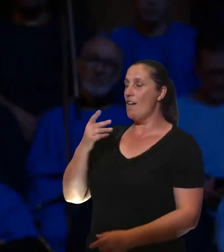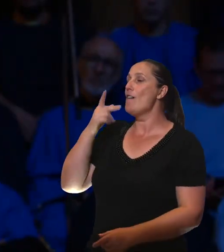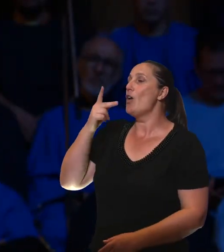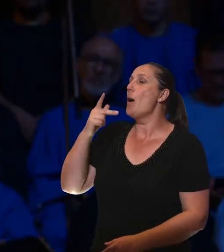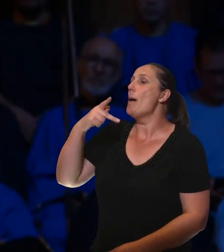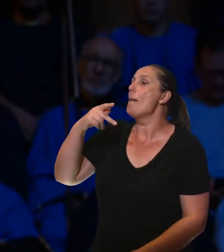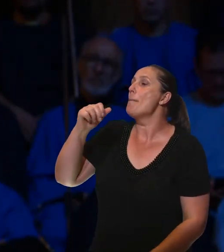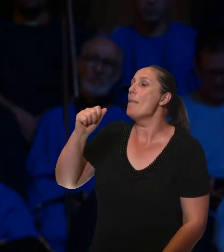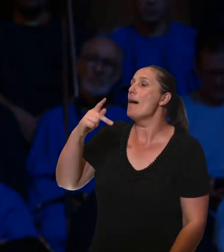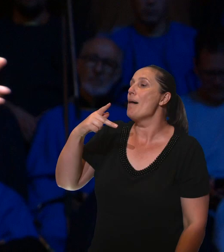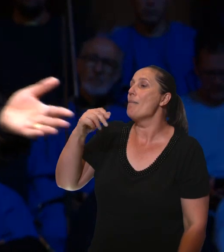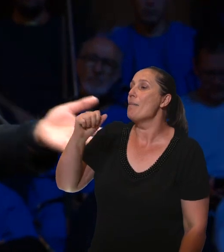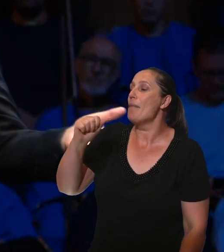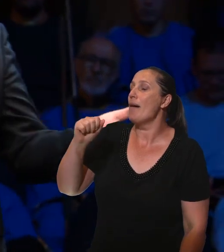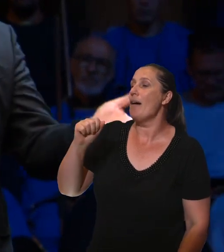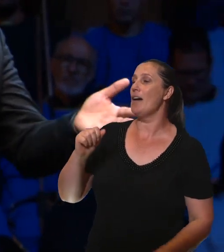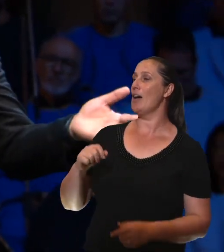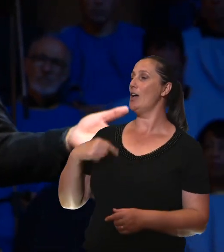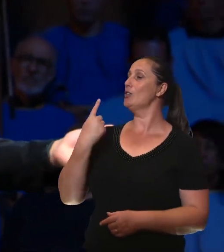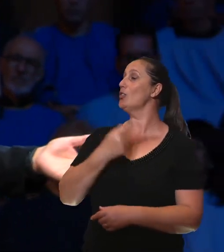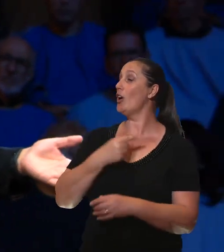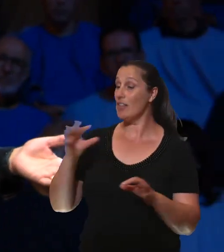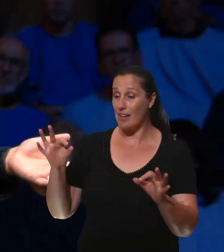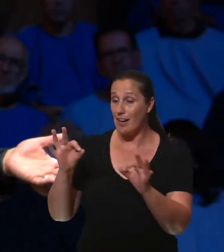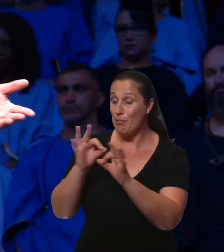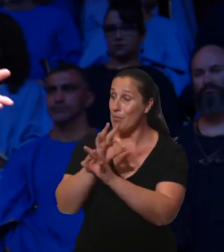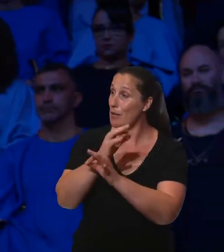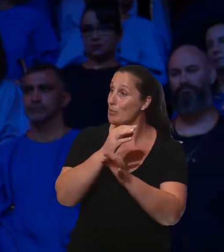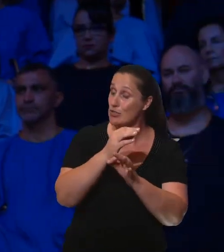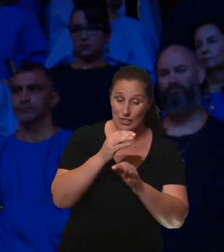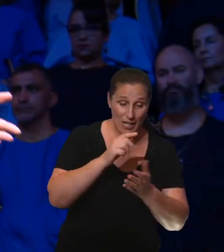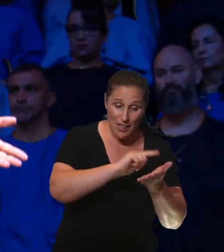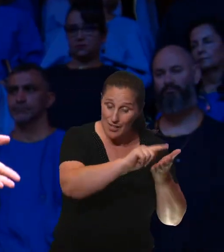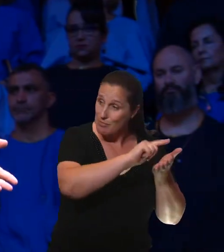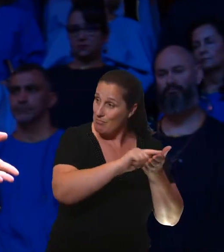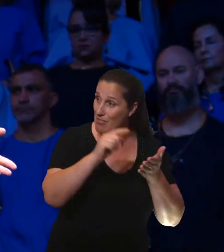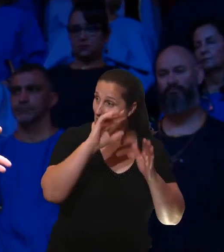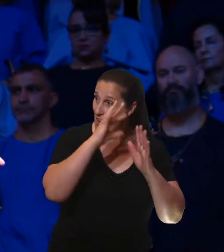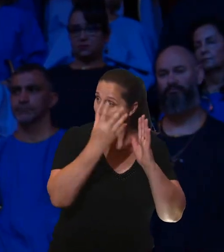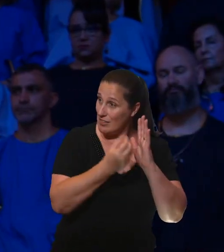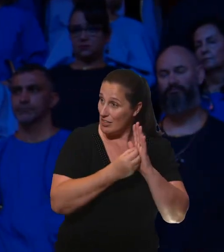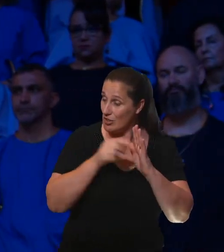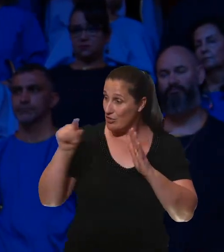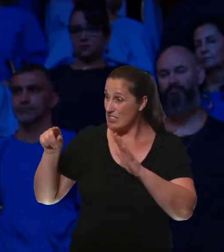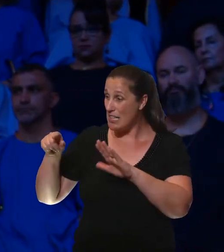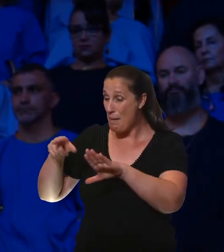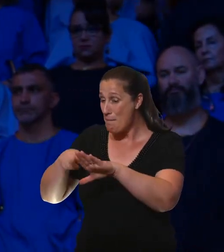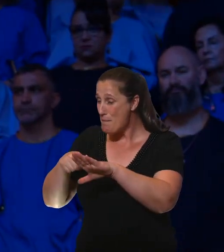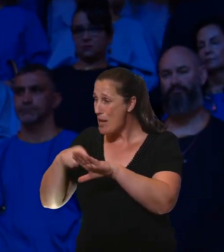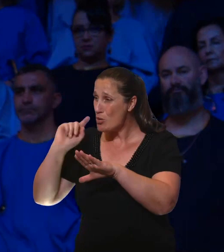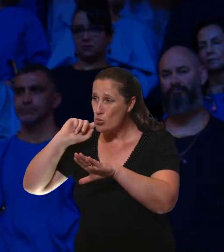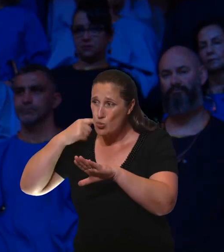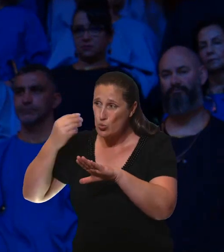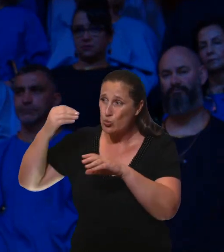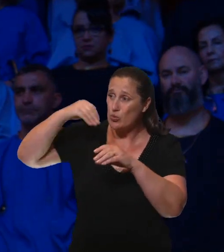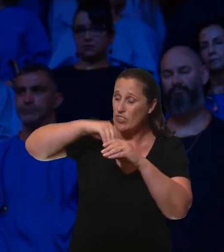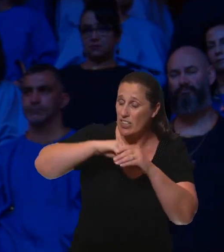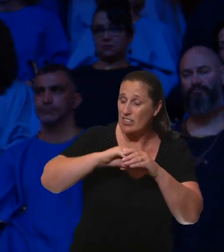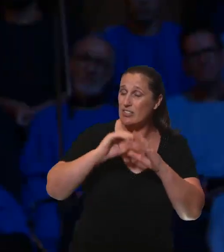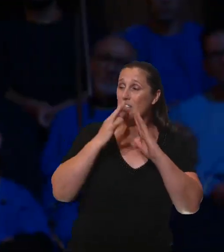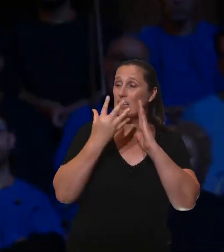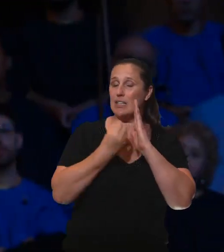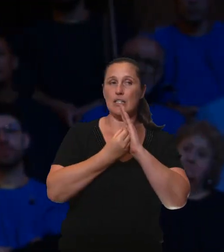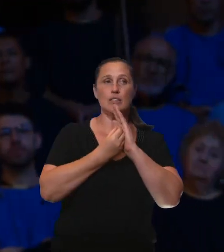papá, nós acabamos de limpar a igreja, o senhor está entrando com os pés sujos na igreja. Aí